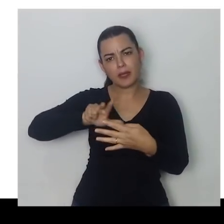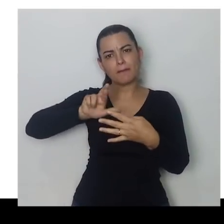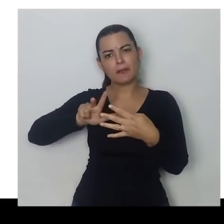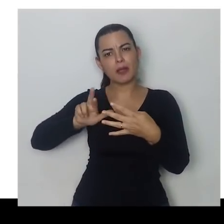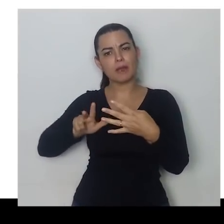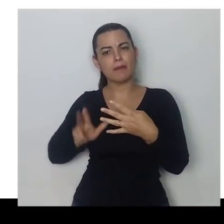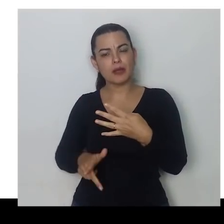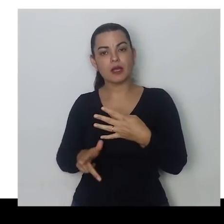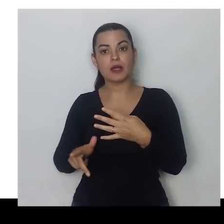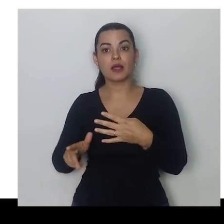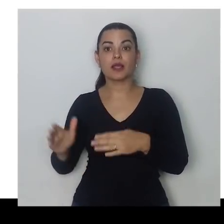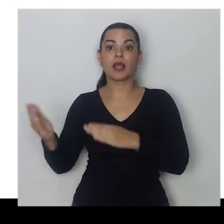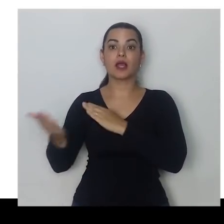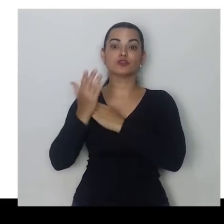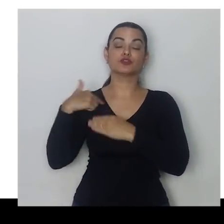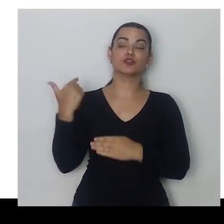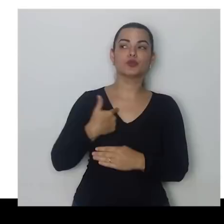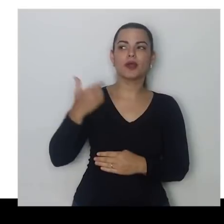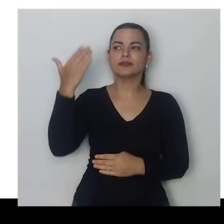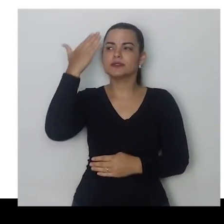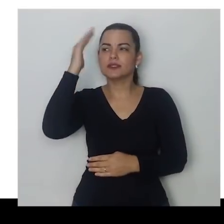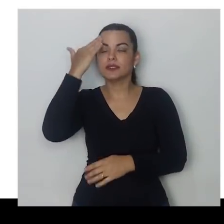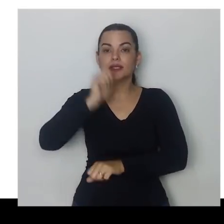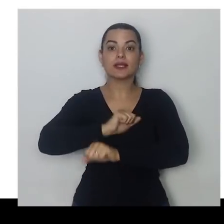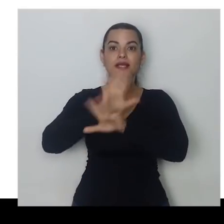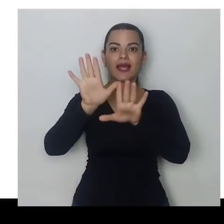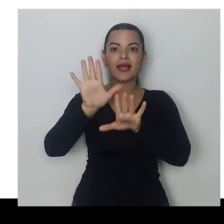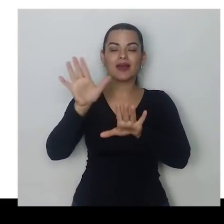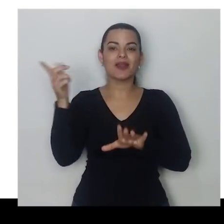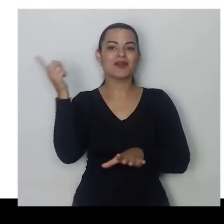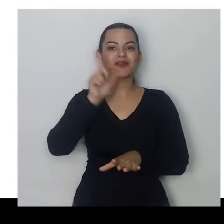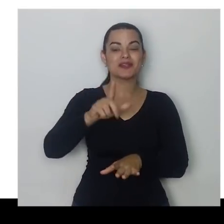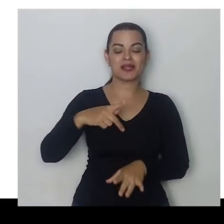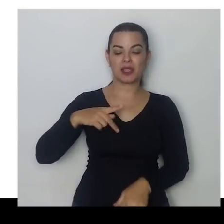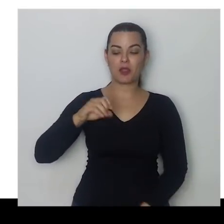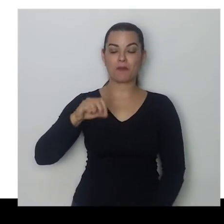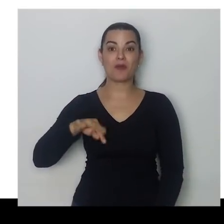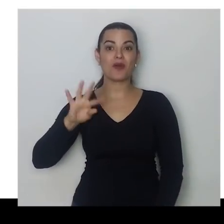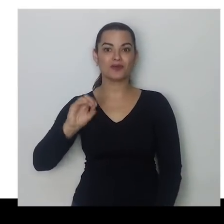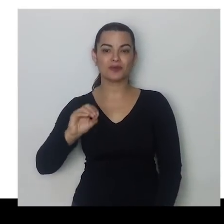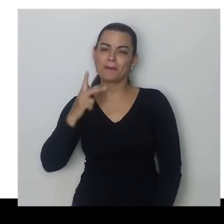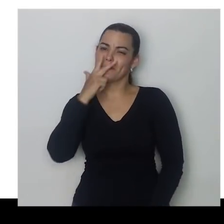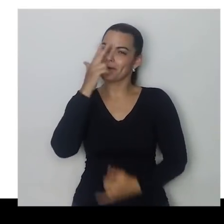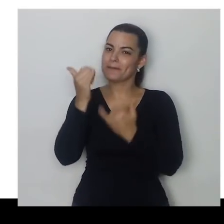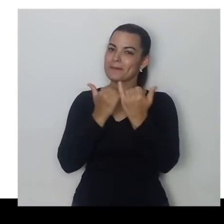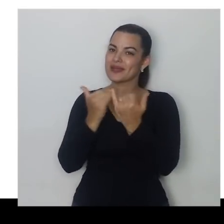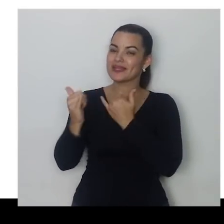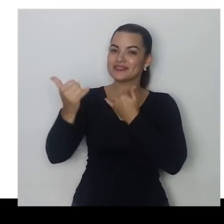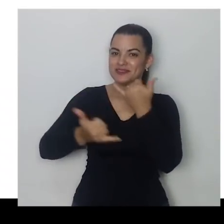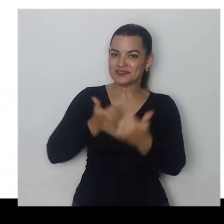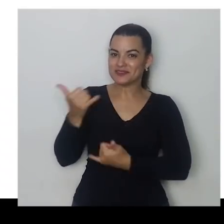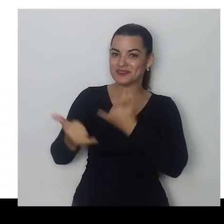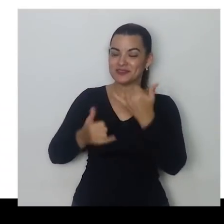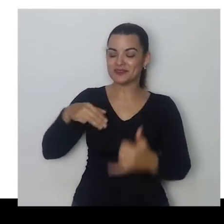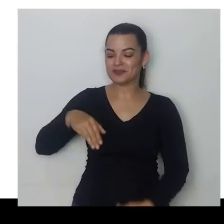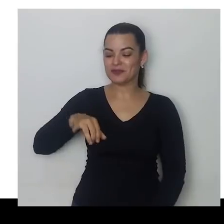que vai fazer com que a gente possa ir ganhando pontos aí. É bem parecido com o jogo do milhão. Vamos ver?